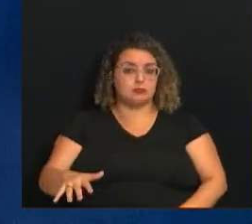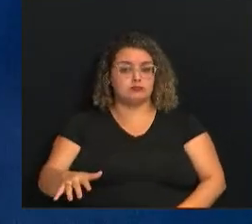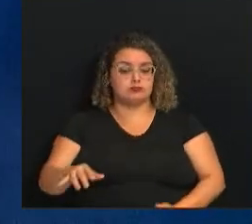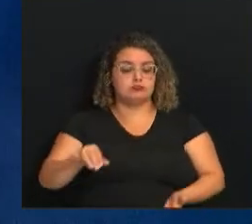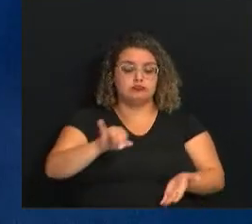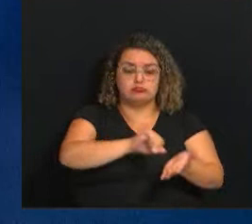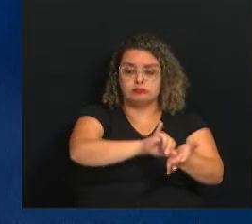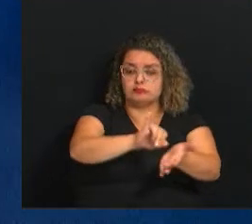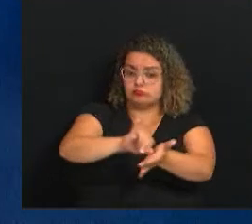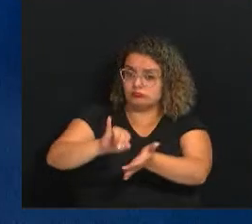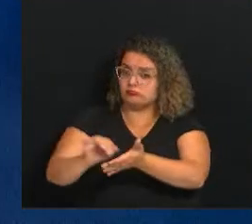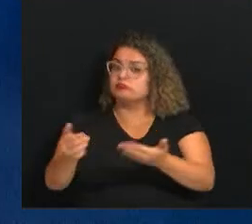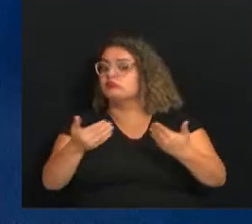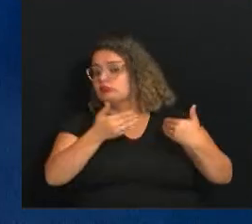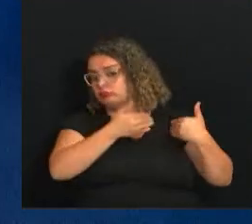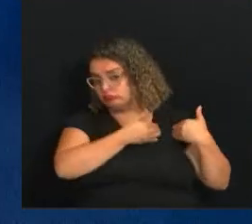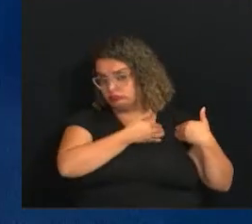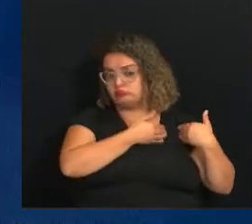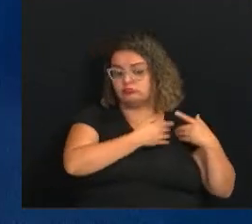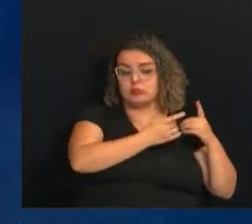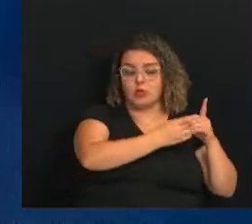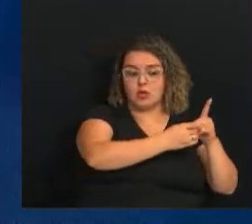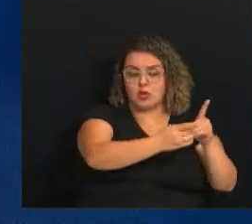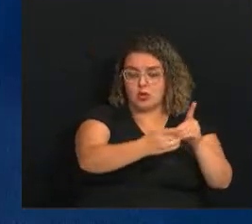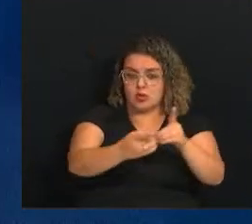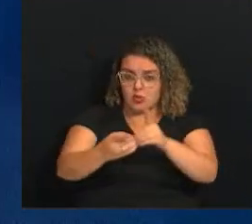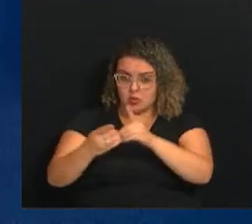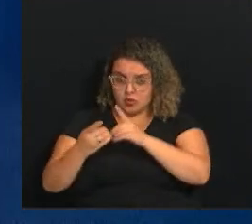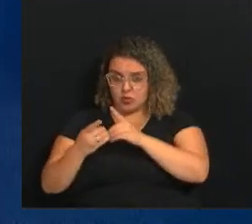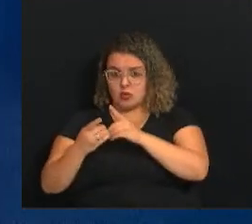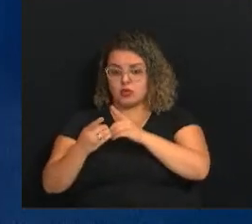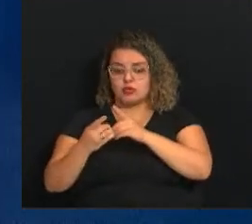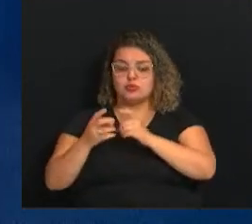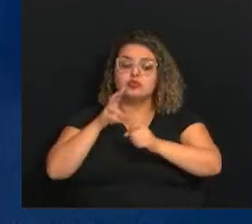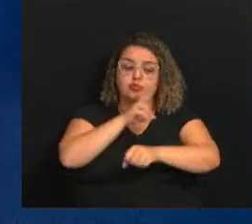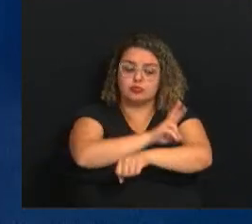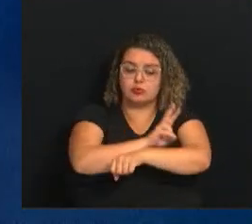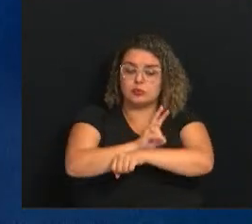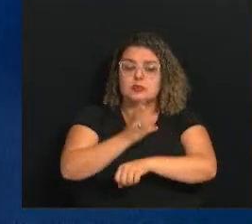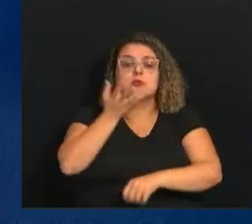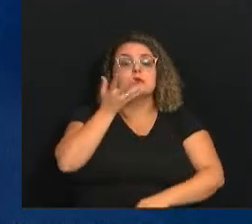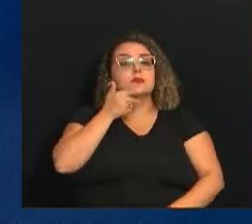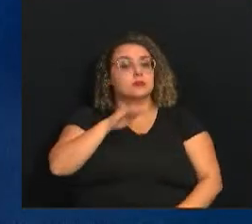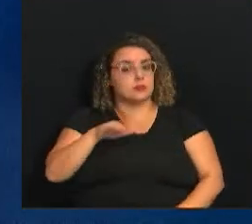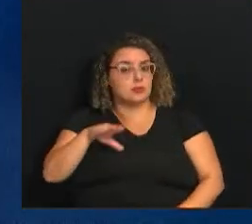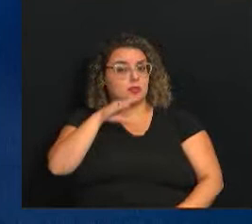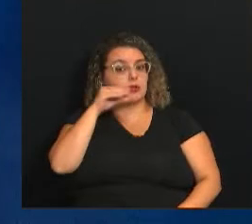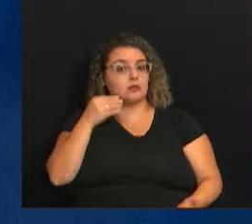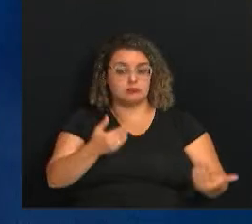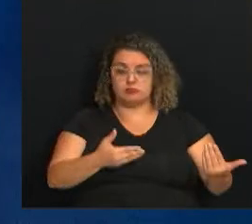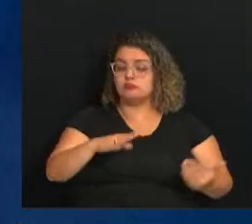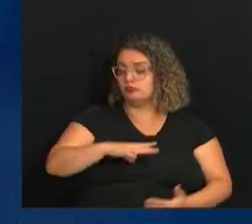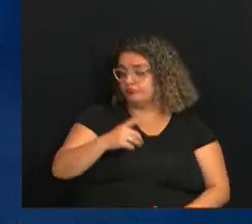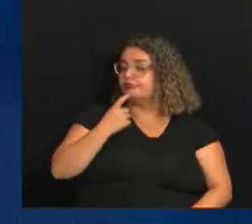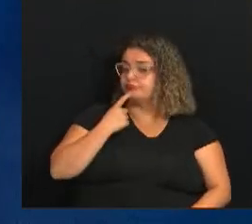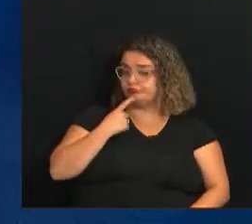responsáveis pela rede de atendimento e proteção à criança e ao adolescente do município de Campinas, nas